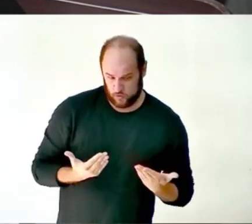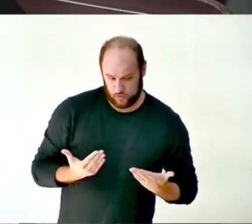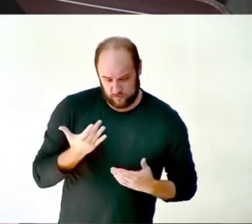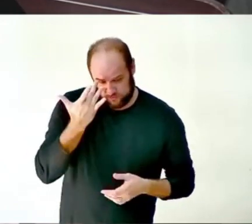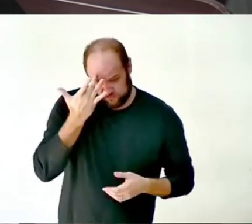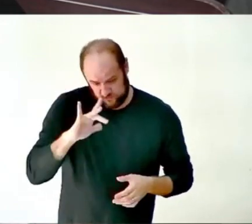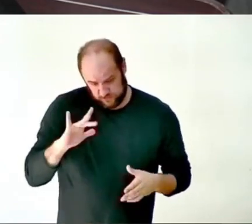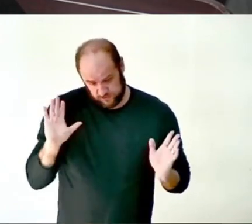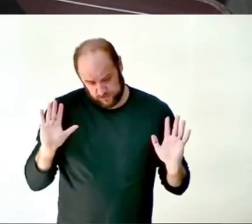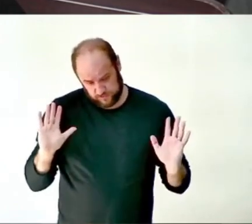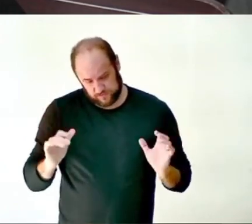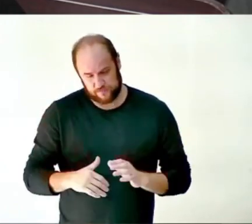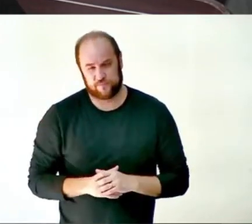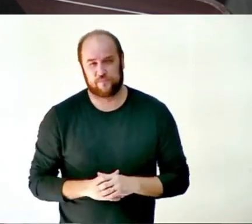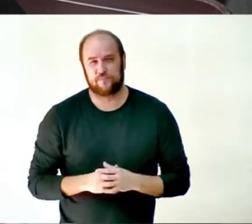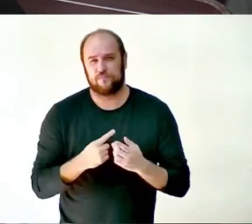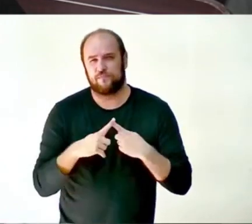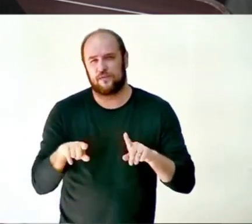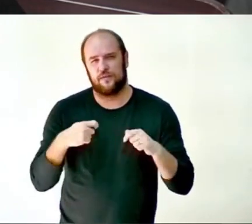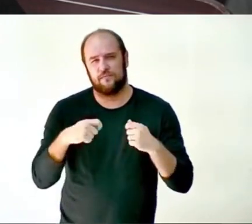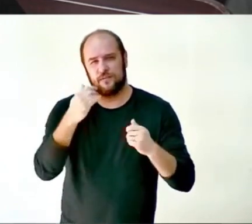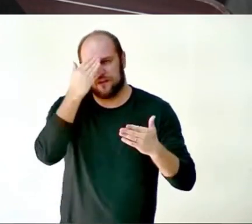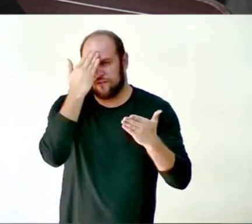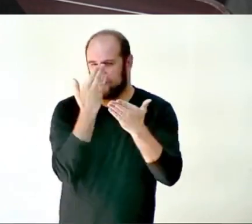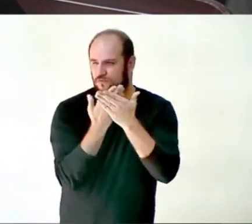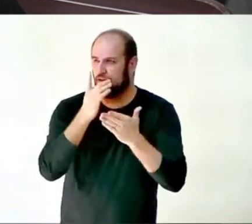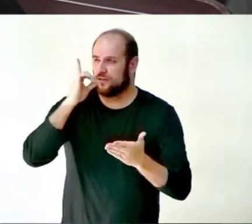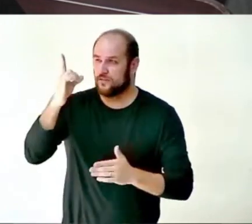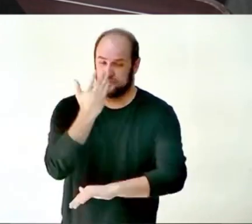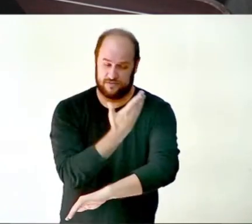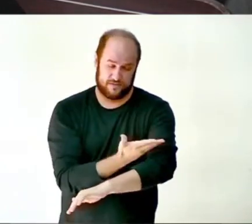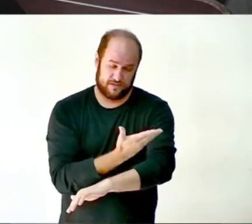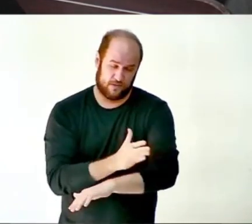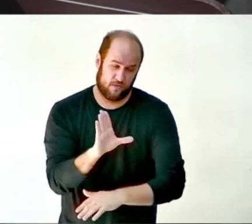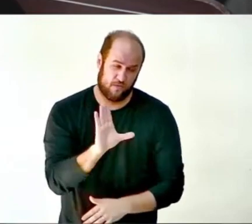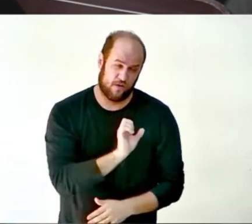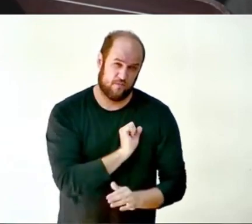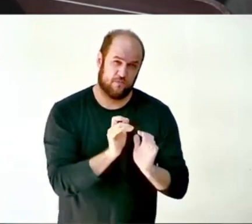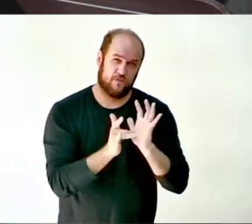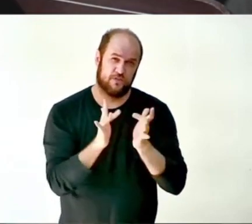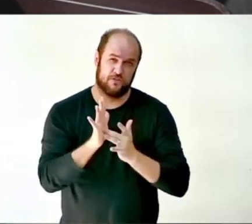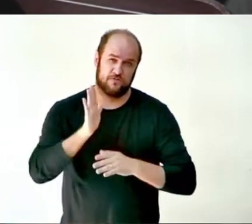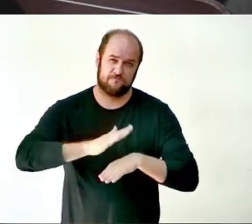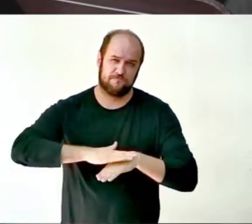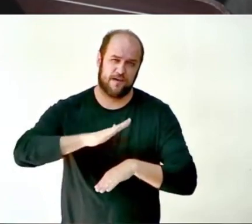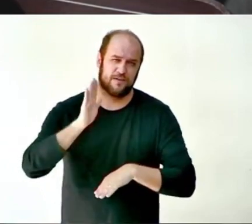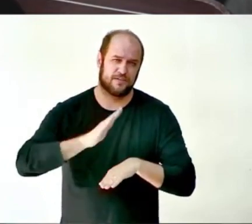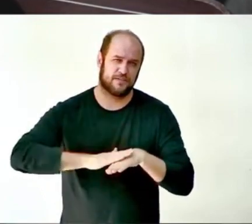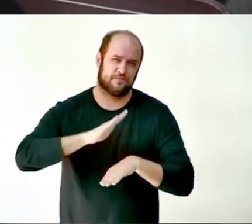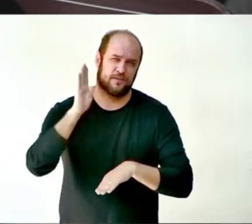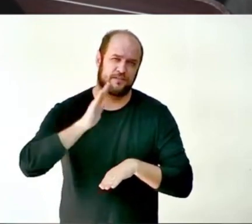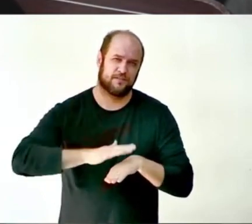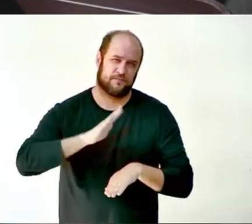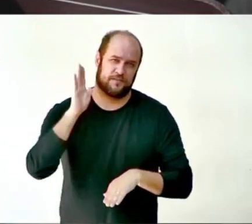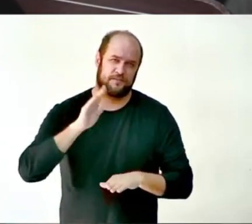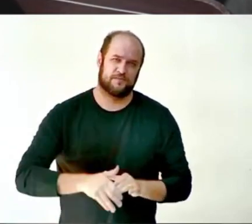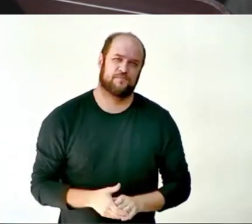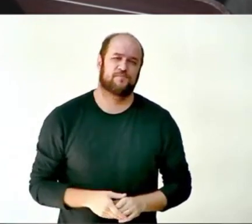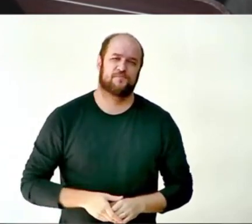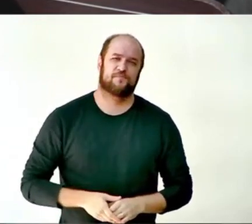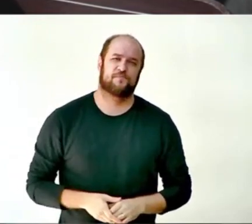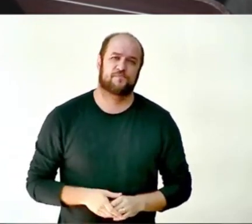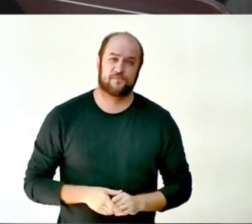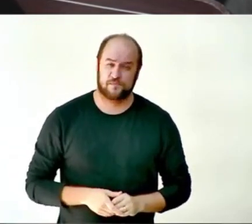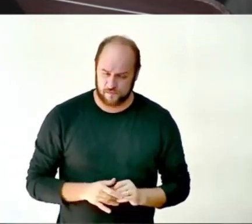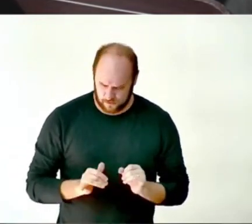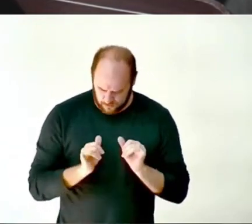ter. É só confiar em Deus e exercitar o amor de Cristo mais e mais. É uma mensagem